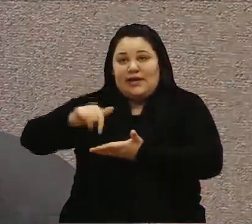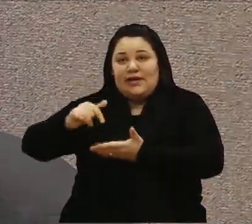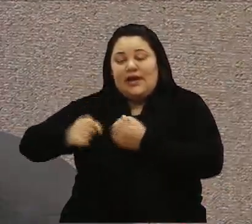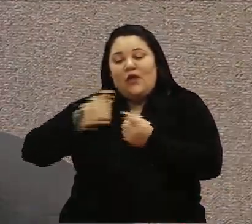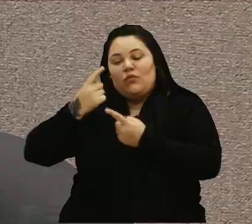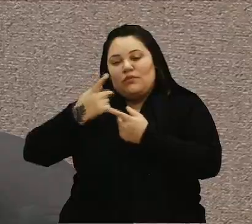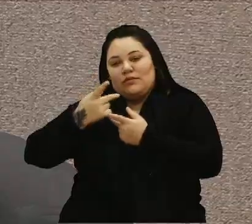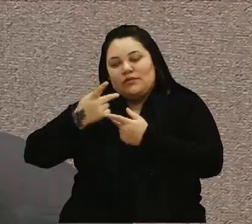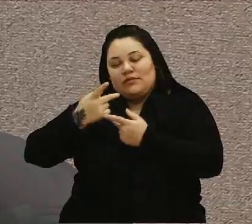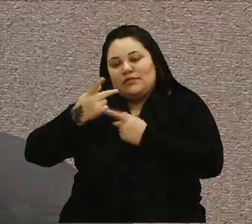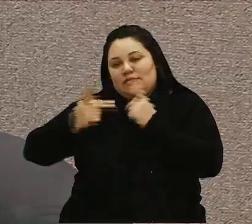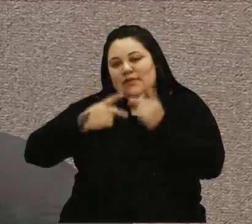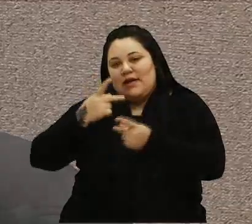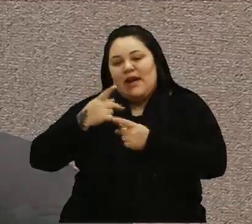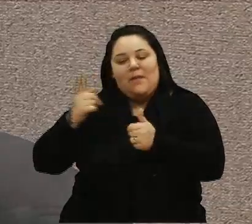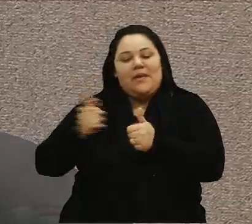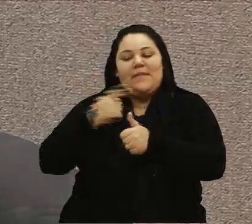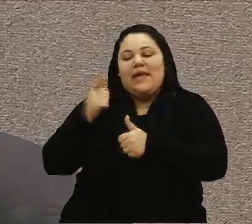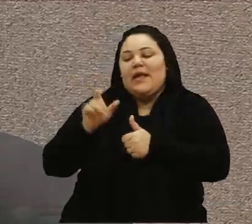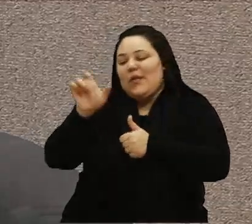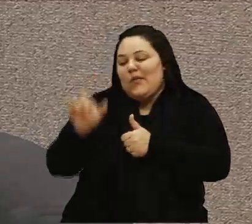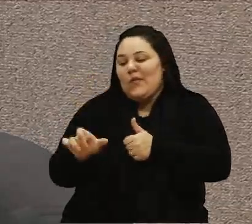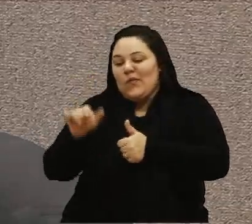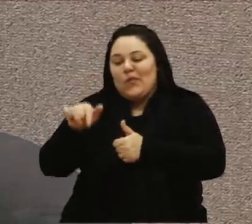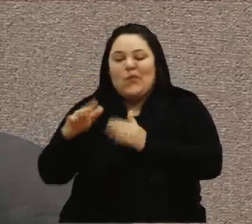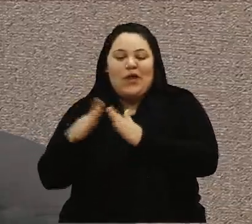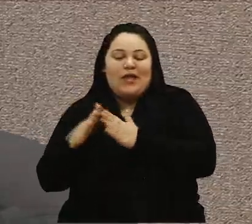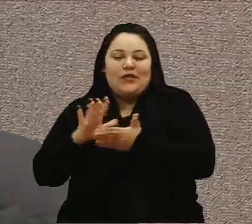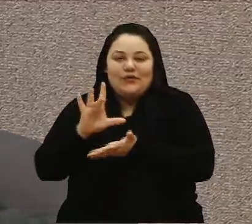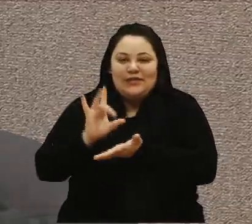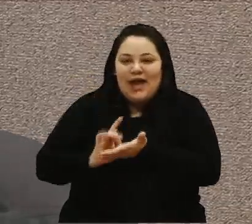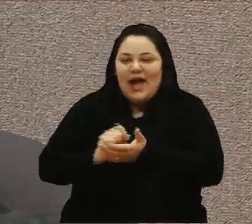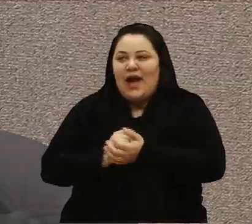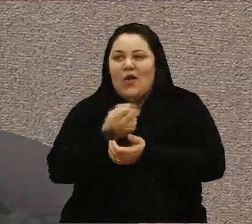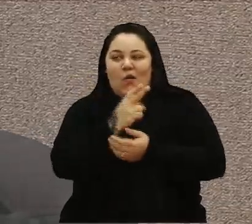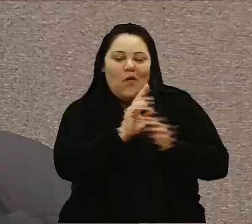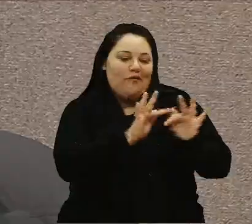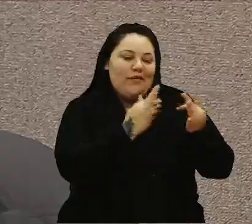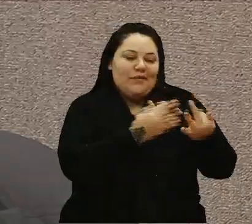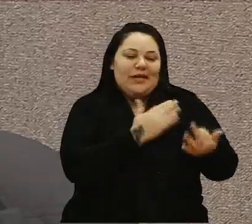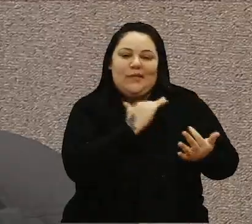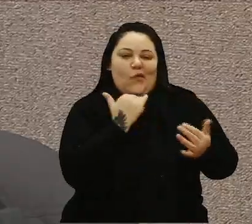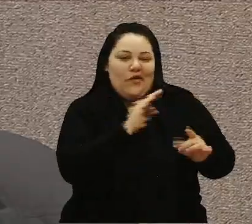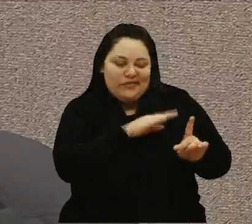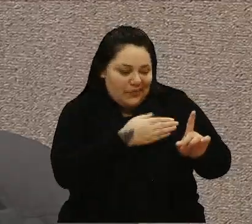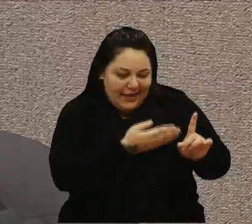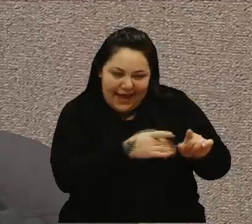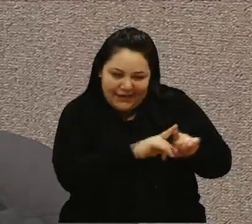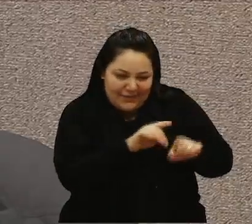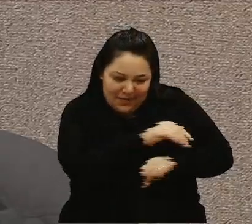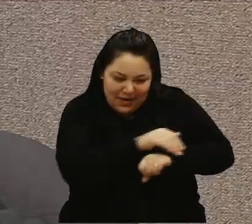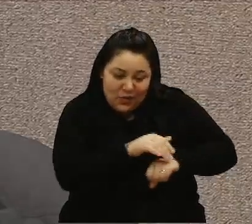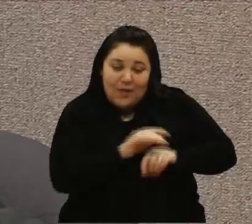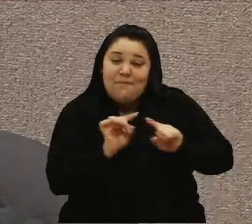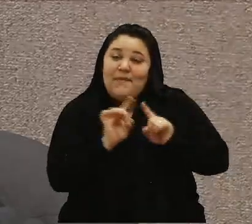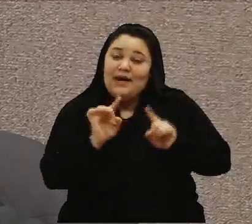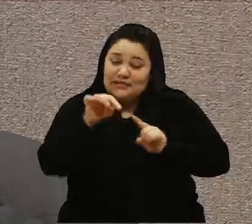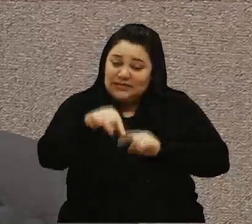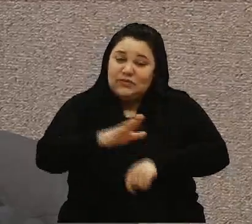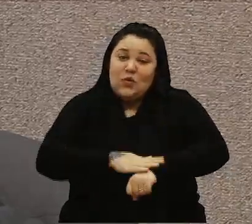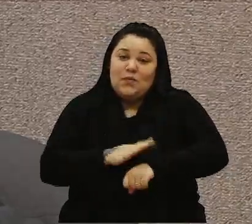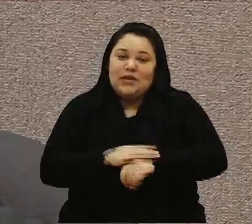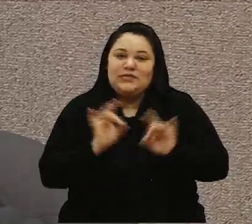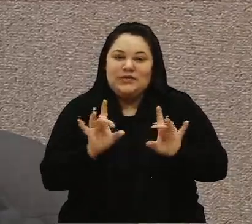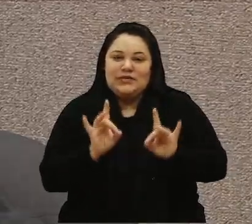com pessoas o primeiro morador, as famílias, né, da comunidade, enfim. Mas nesse caso específico, eu acho que também